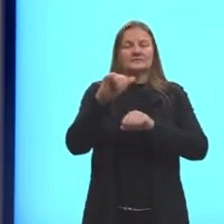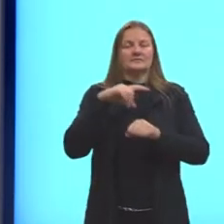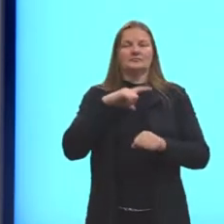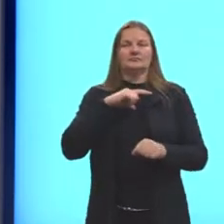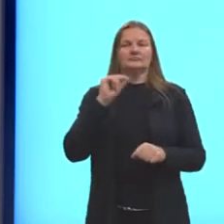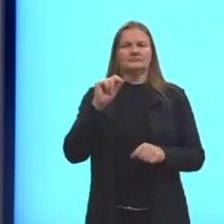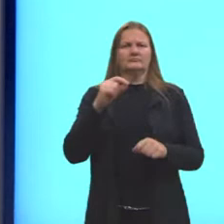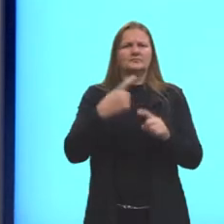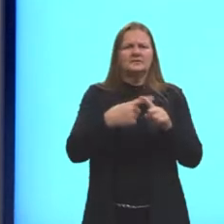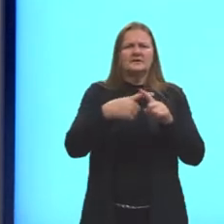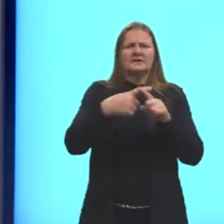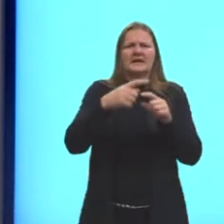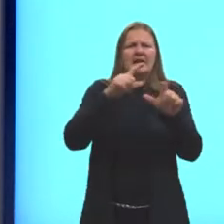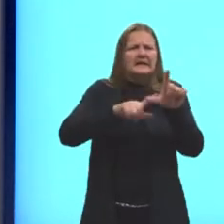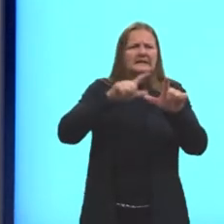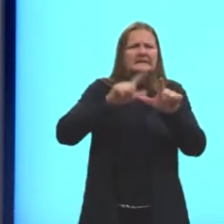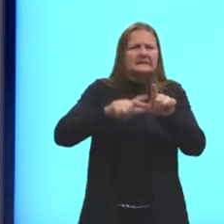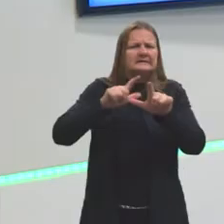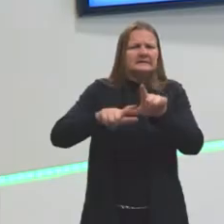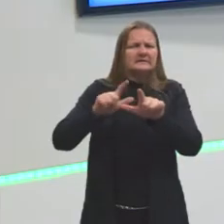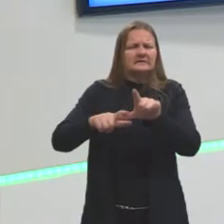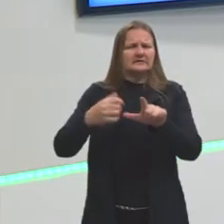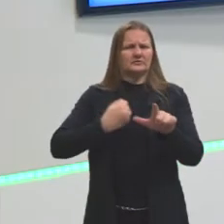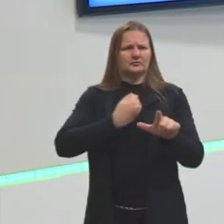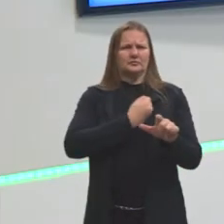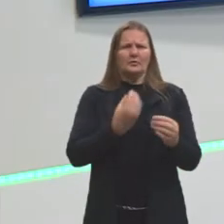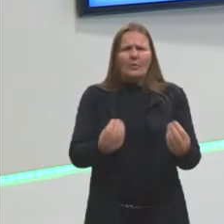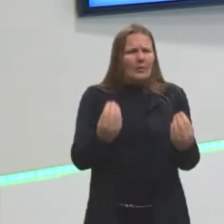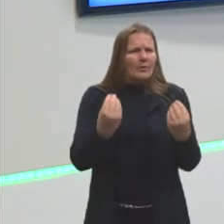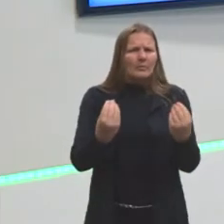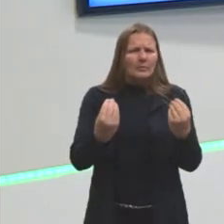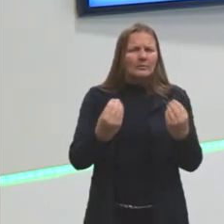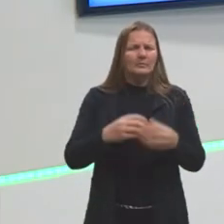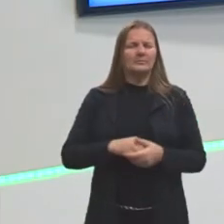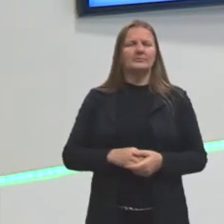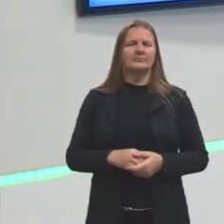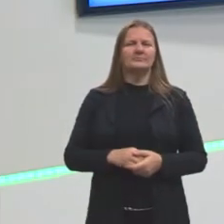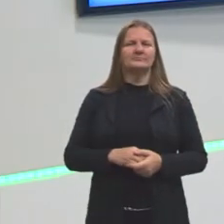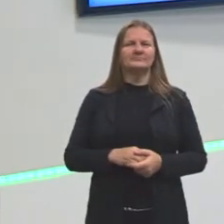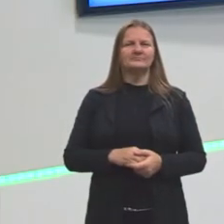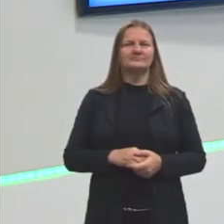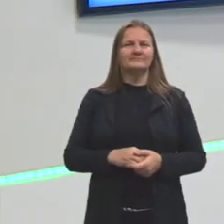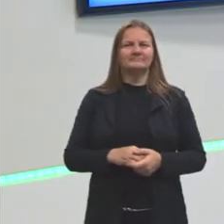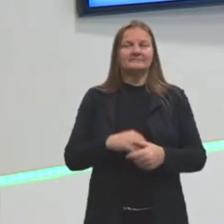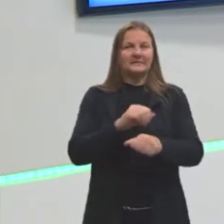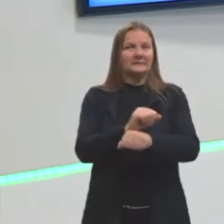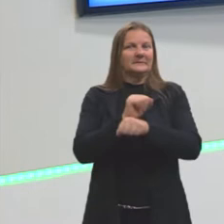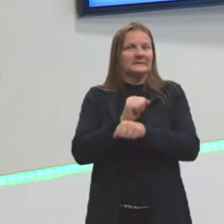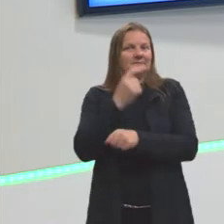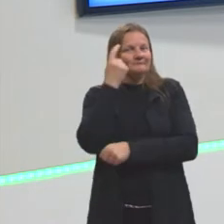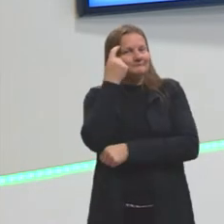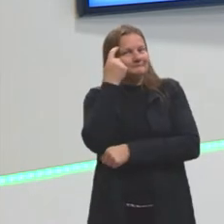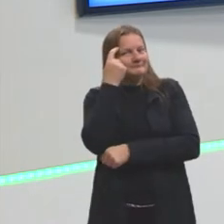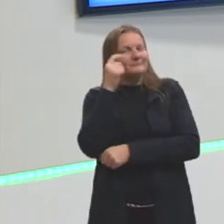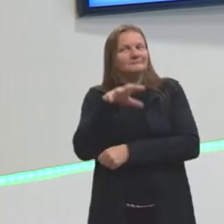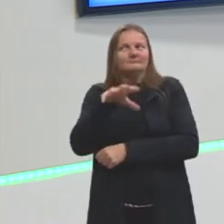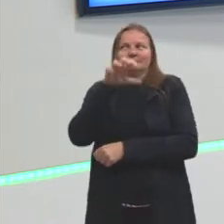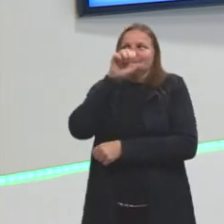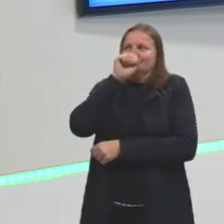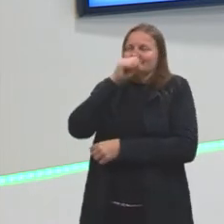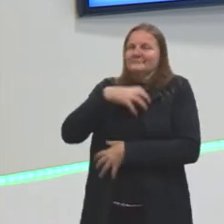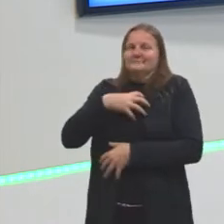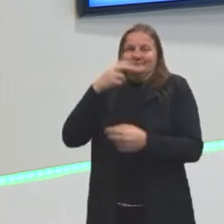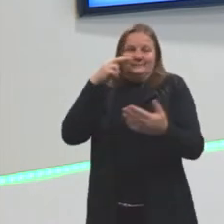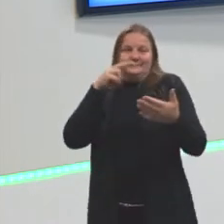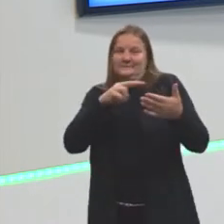né porque que tem mais letras do que números na matemática é a gente para respira né olha